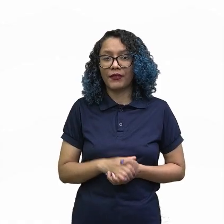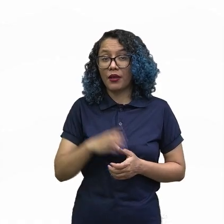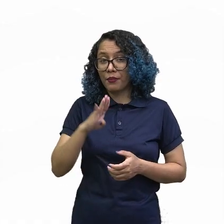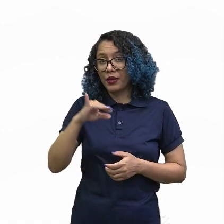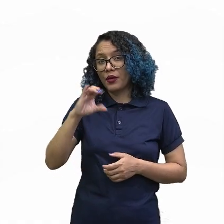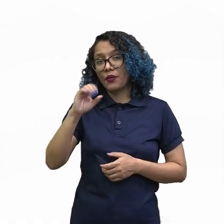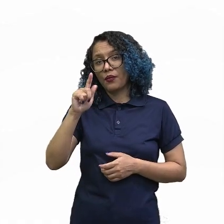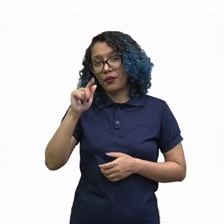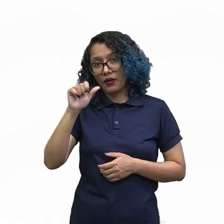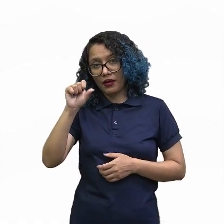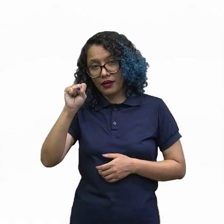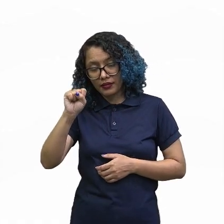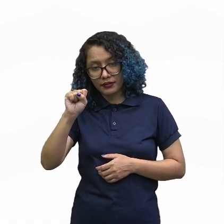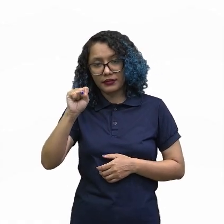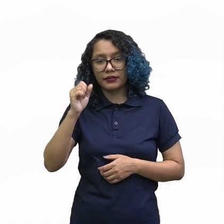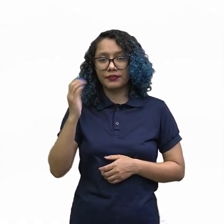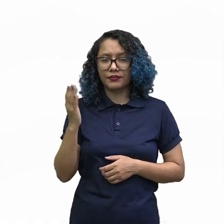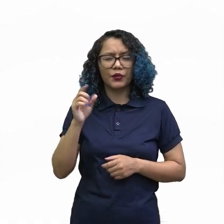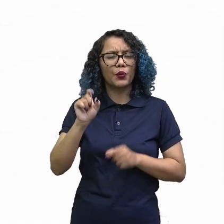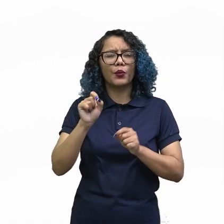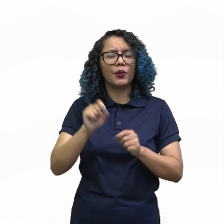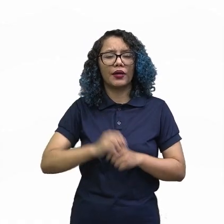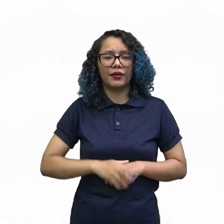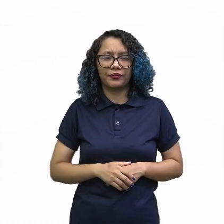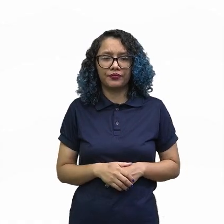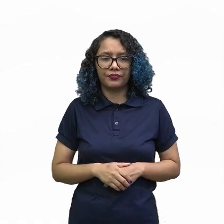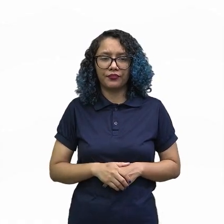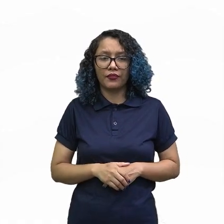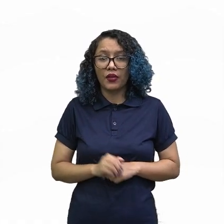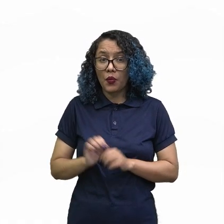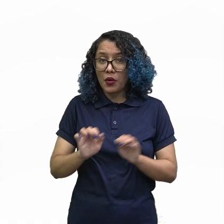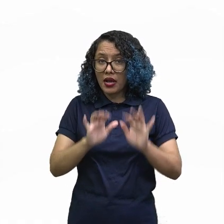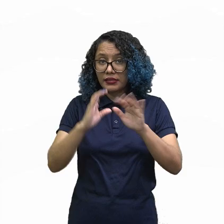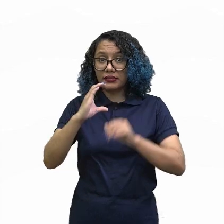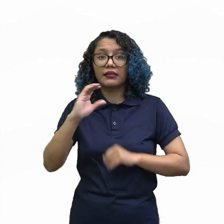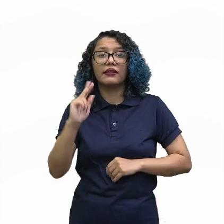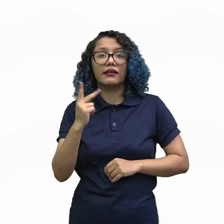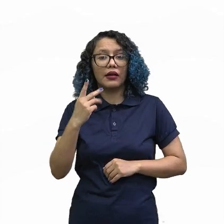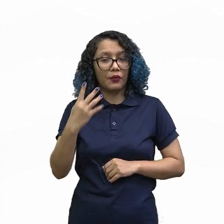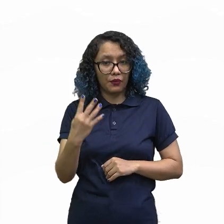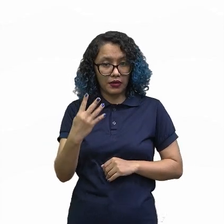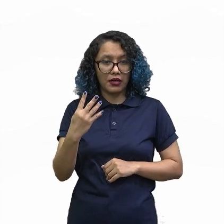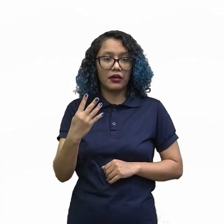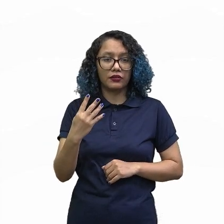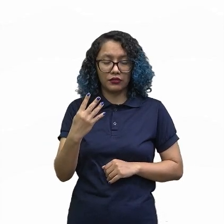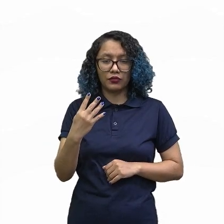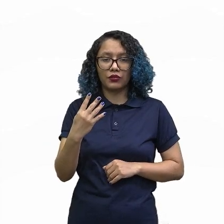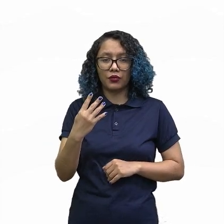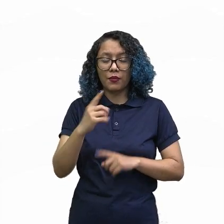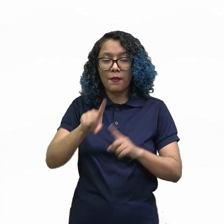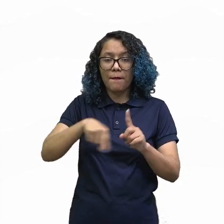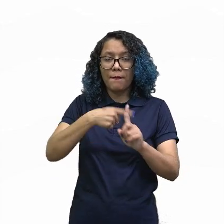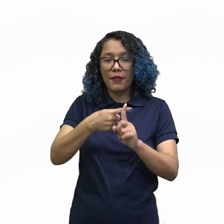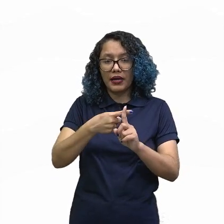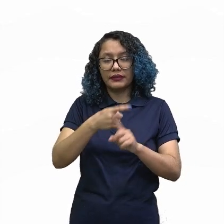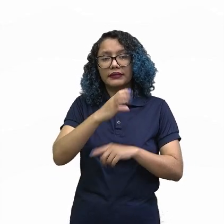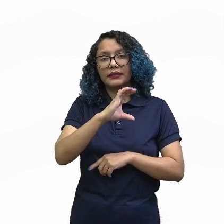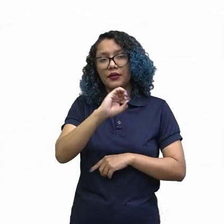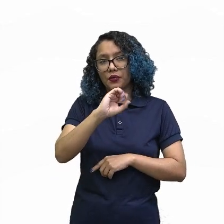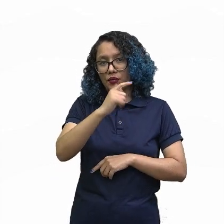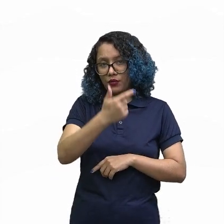o biogás. O biogás é um gás metano obtido